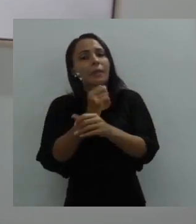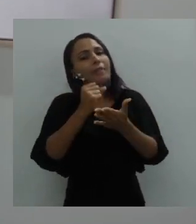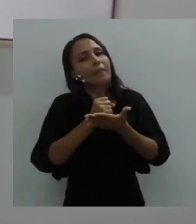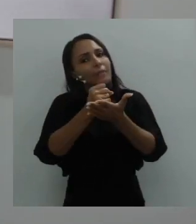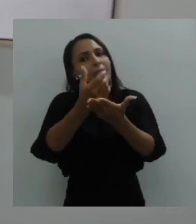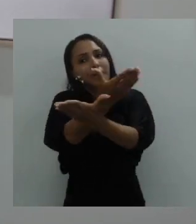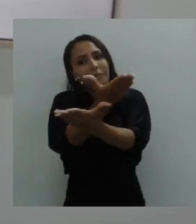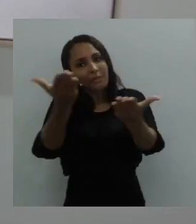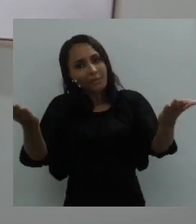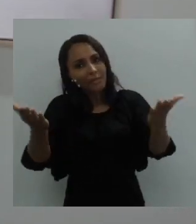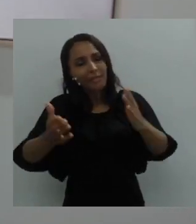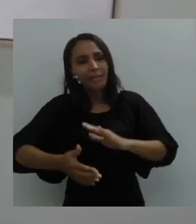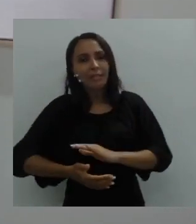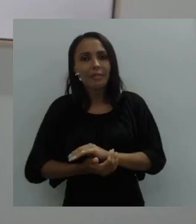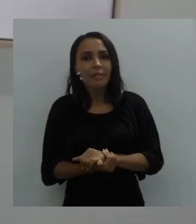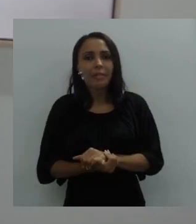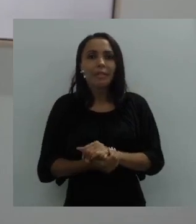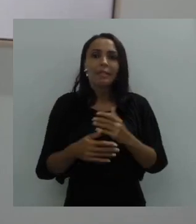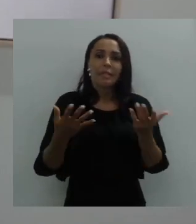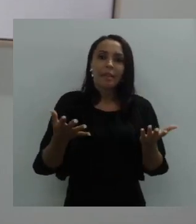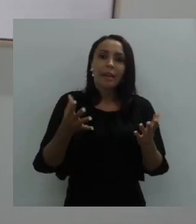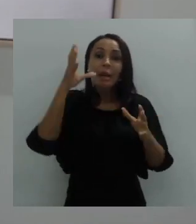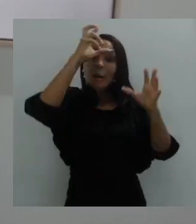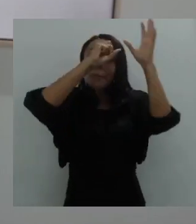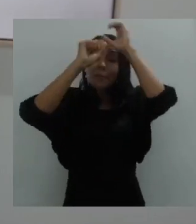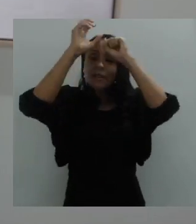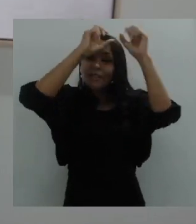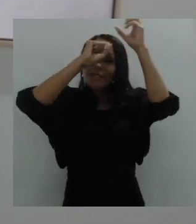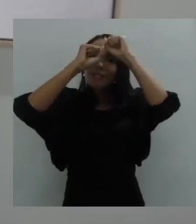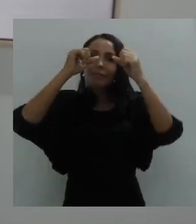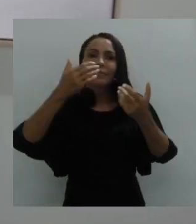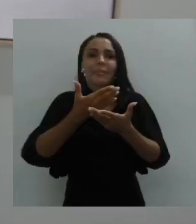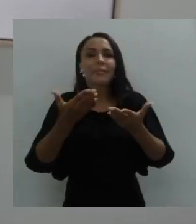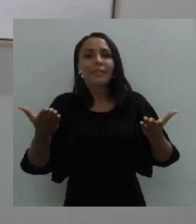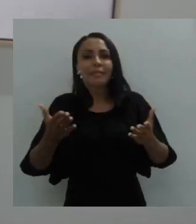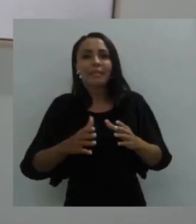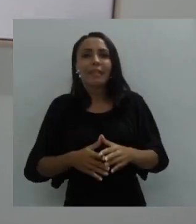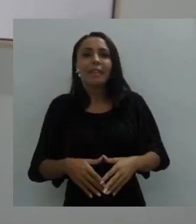aí em algum conhecimento, tenha aprendido alguma coisa.